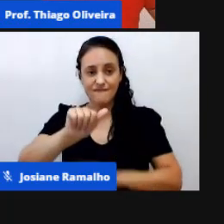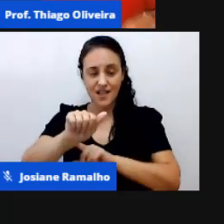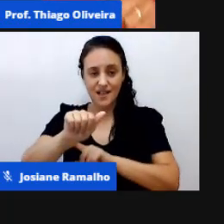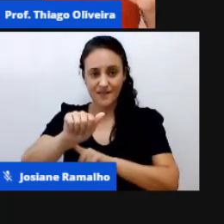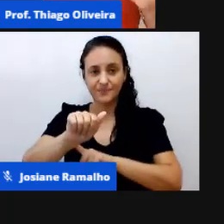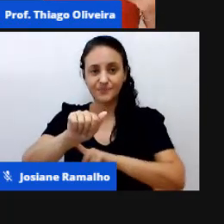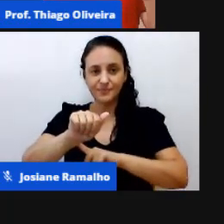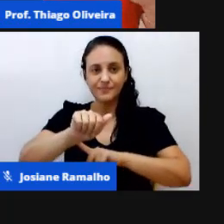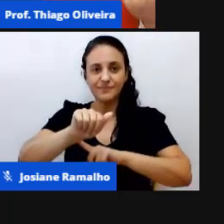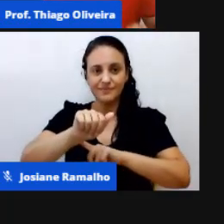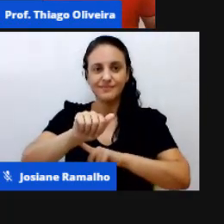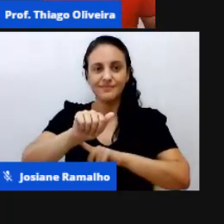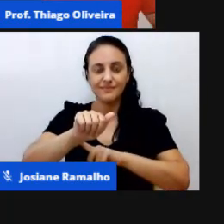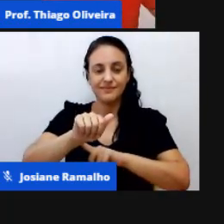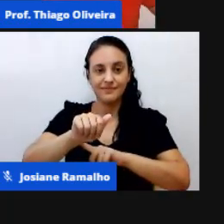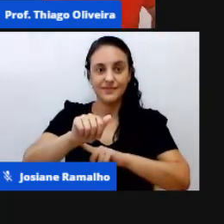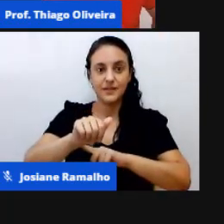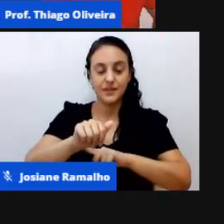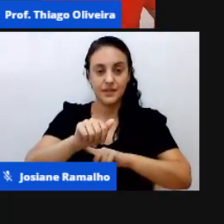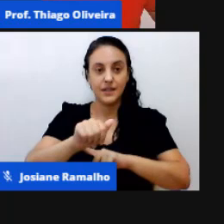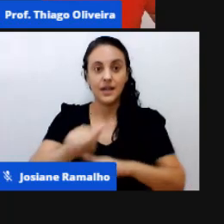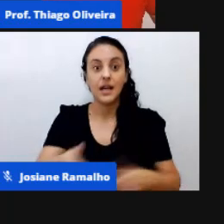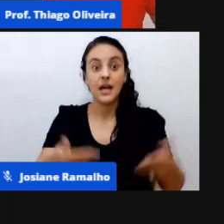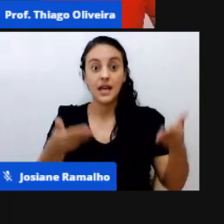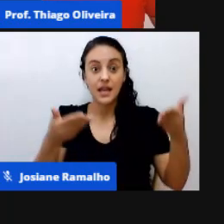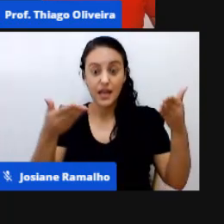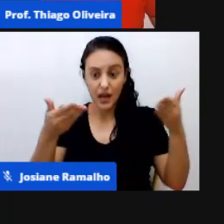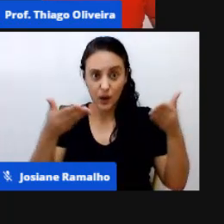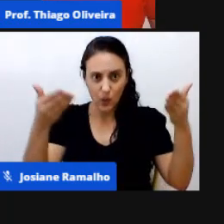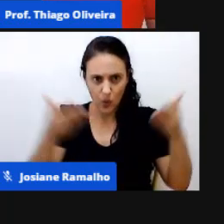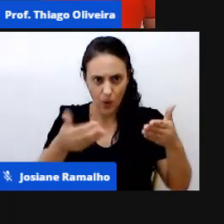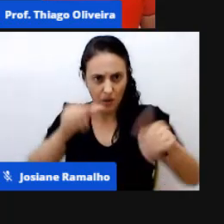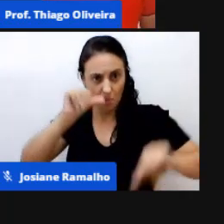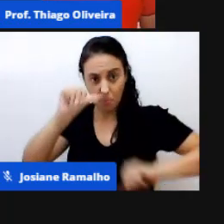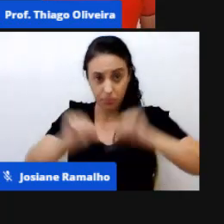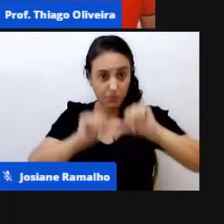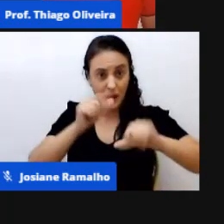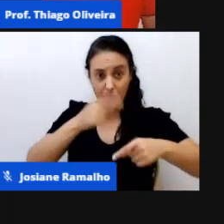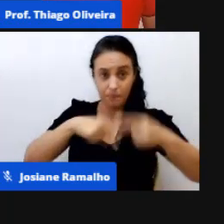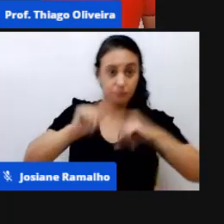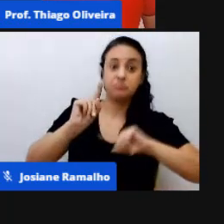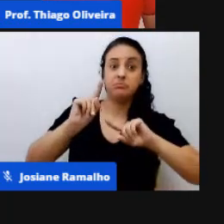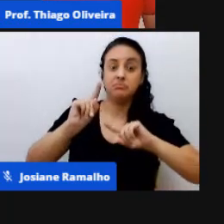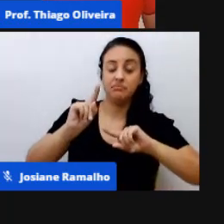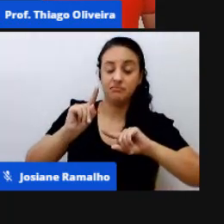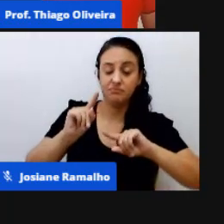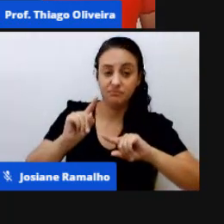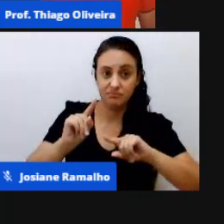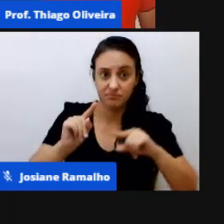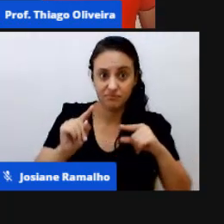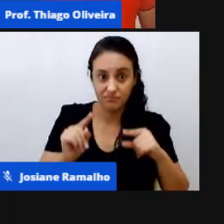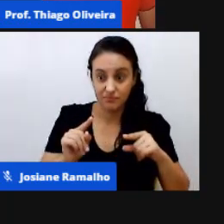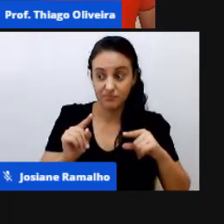aprendizagem, e colocá-los agora como agente da sua aprendizagem, de qualquer forma, seria quase um